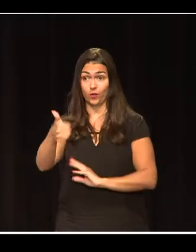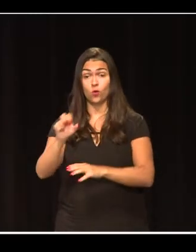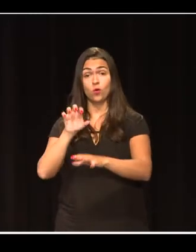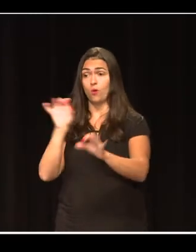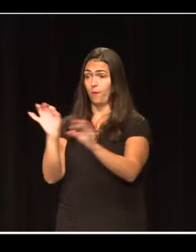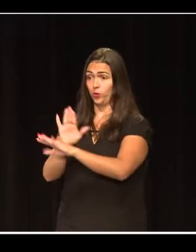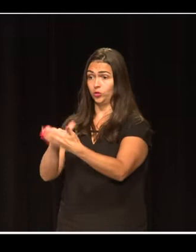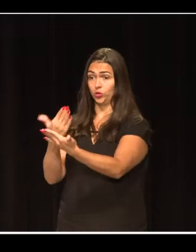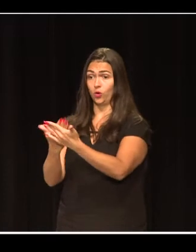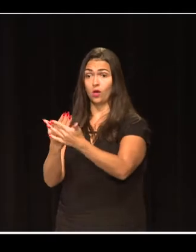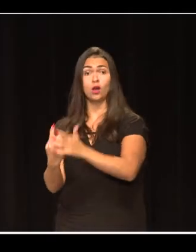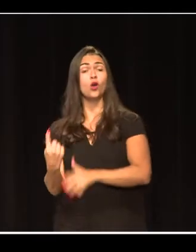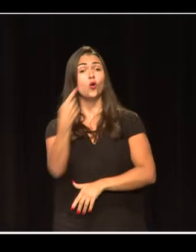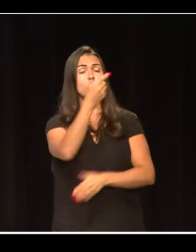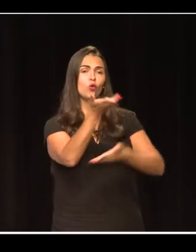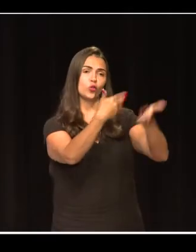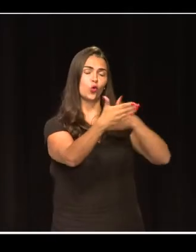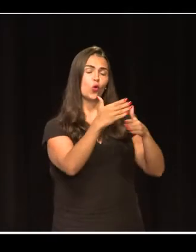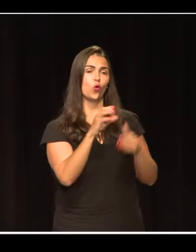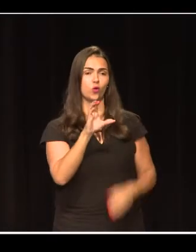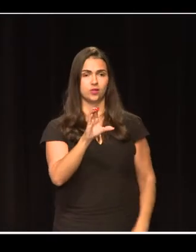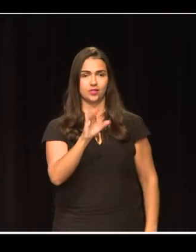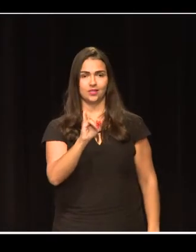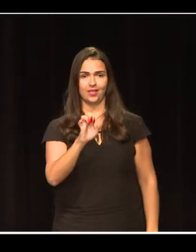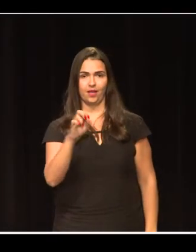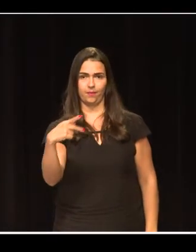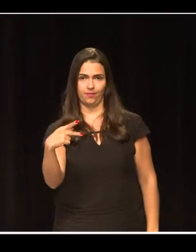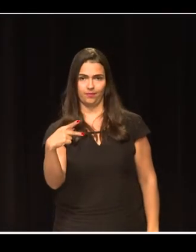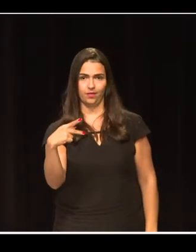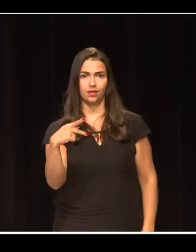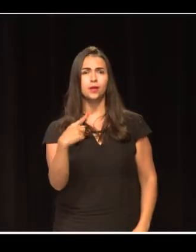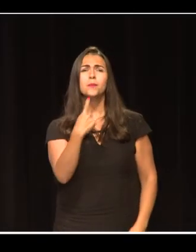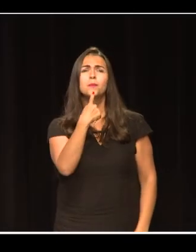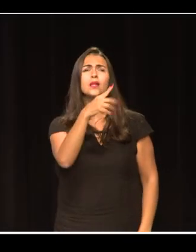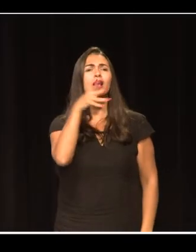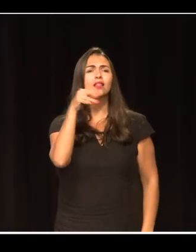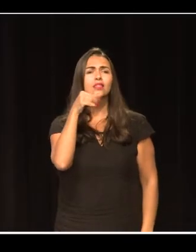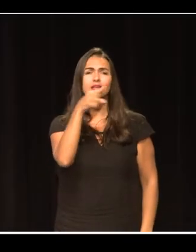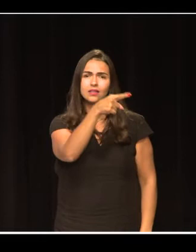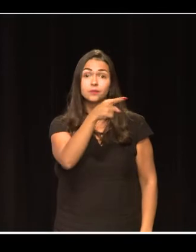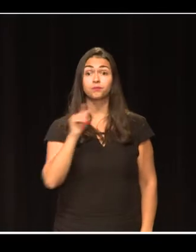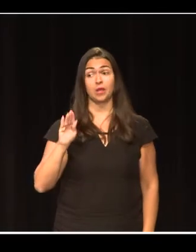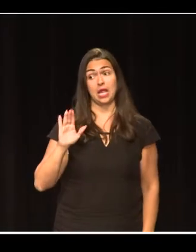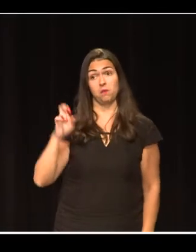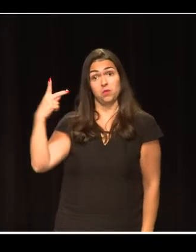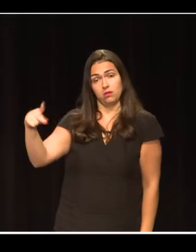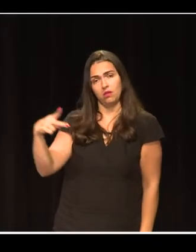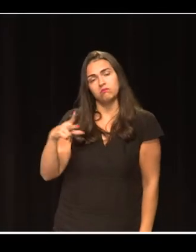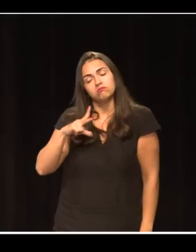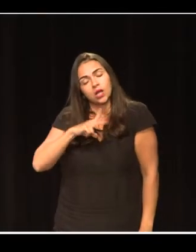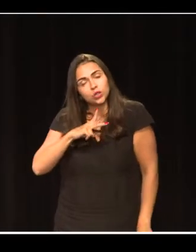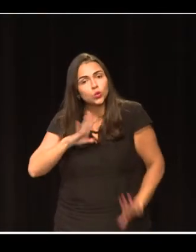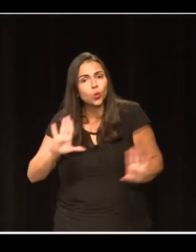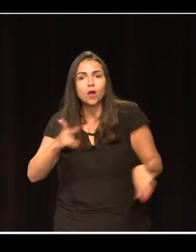e foi para o CIEP Tancredo Neves, que é um CIEP aqui no Catete. A mãe, por motivos particulares,